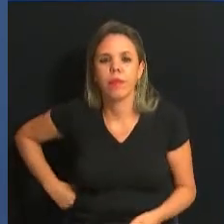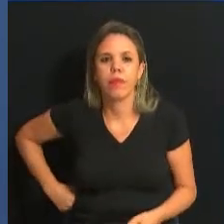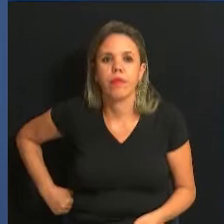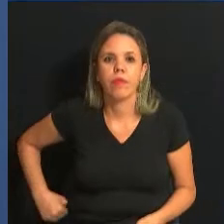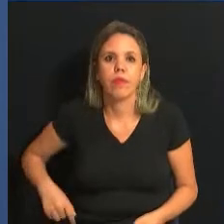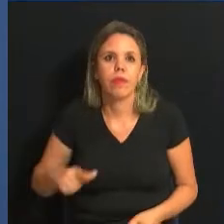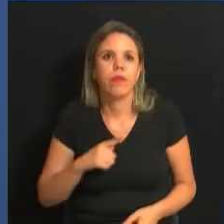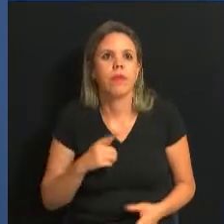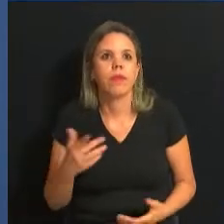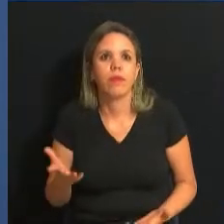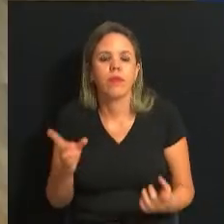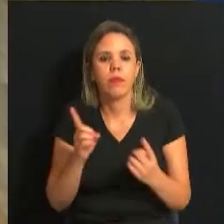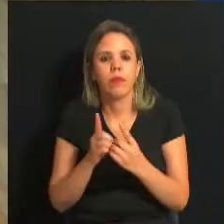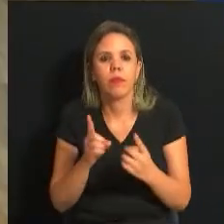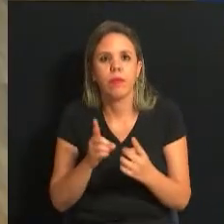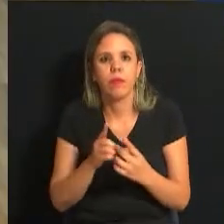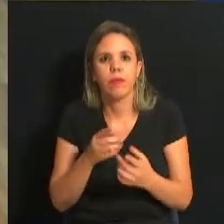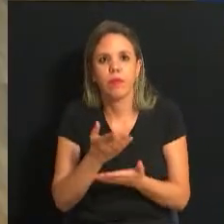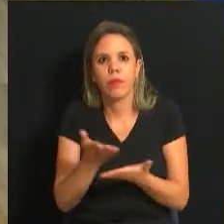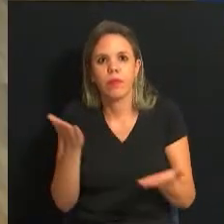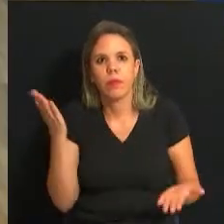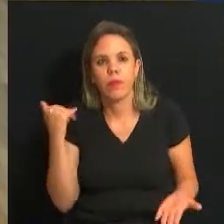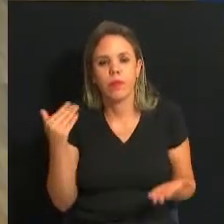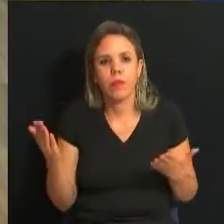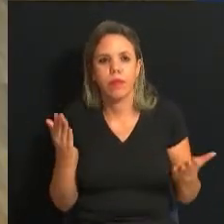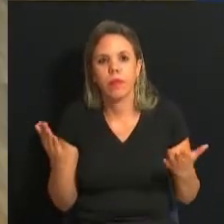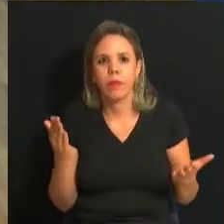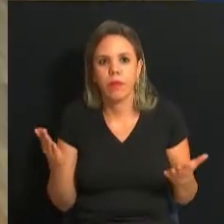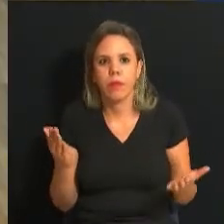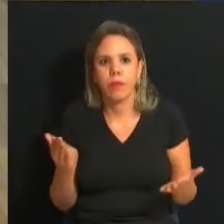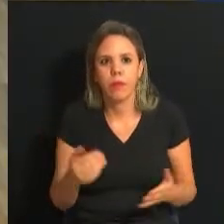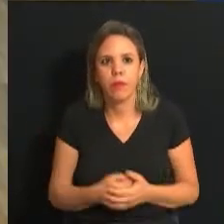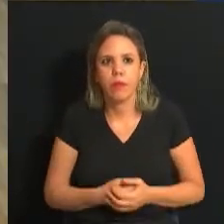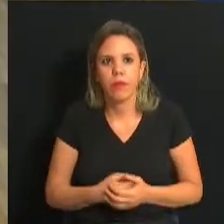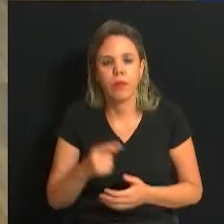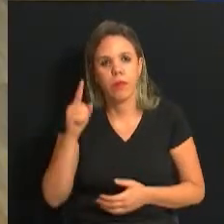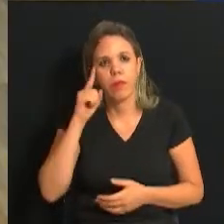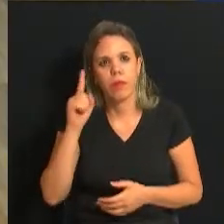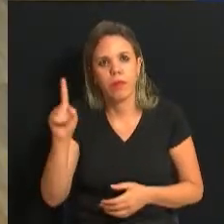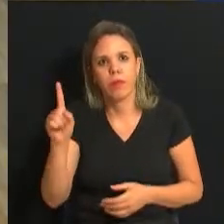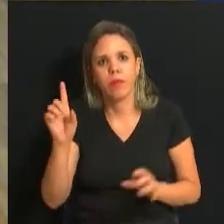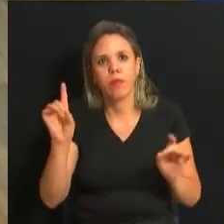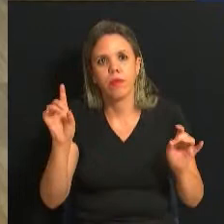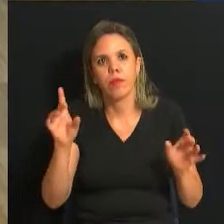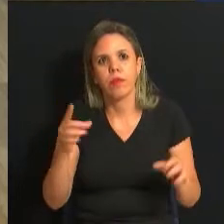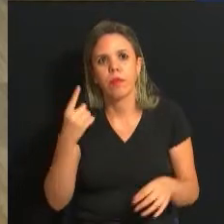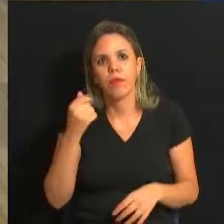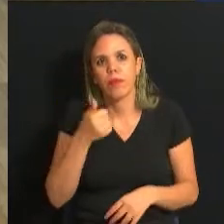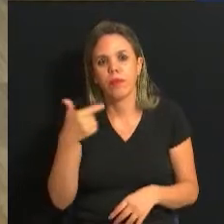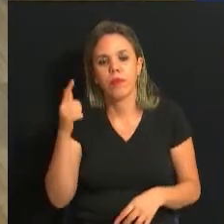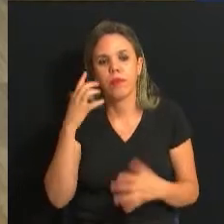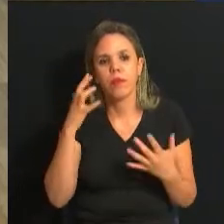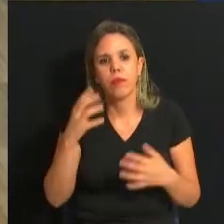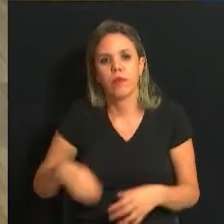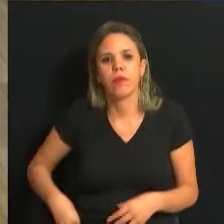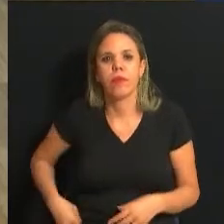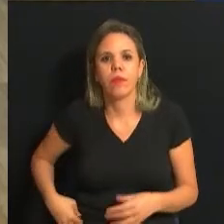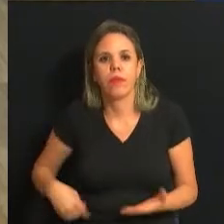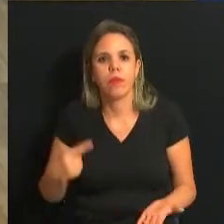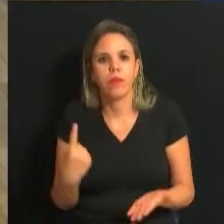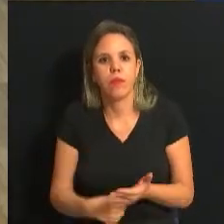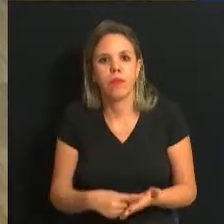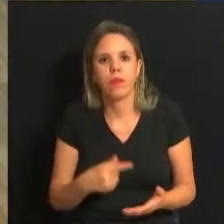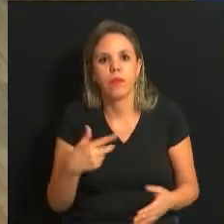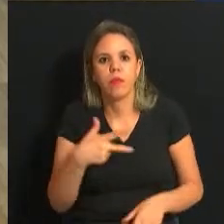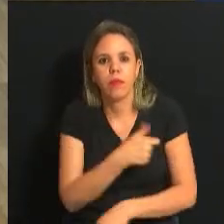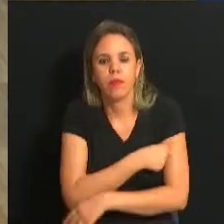esse atendimento para você saber qual é, aí olha, dia D, 12 de fevereiro, sem agendamento, locais de